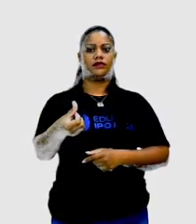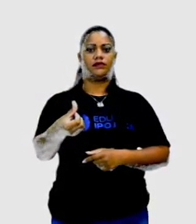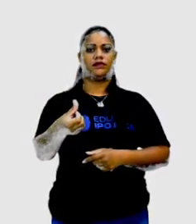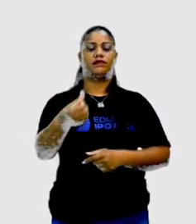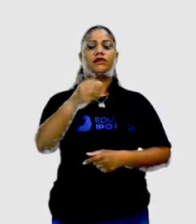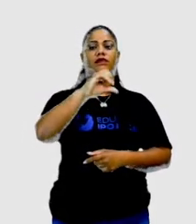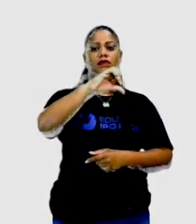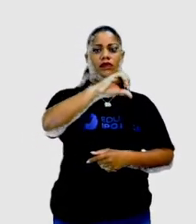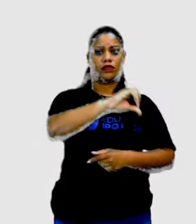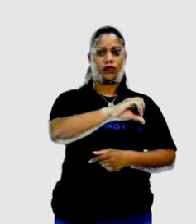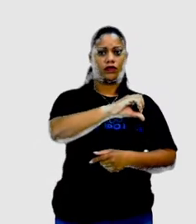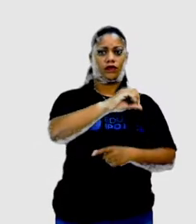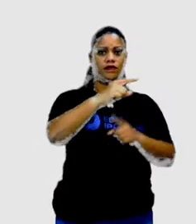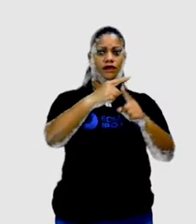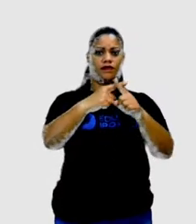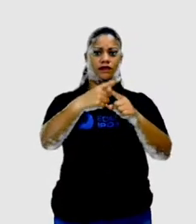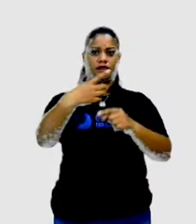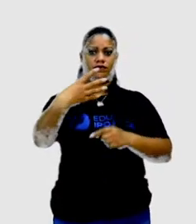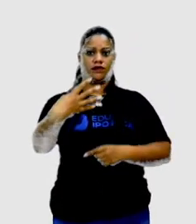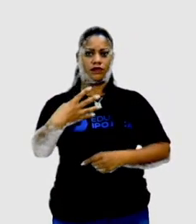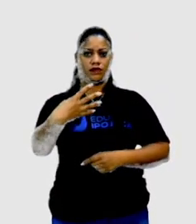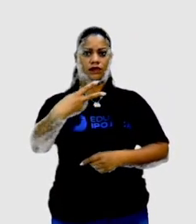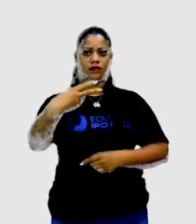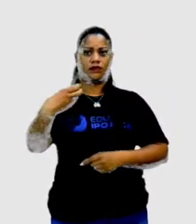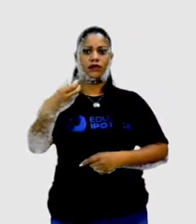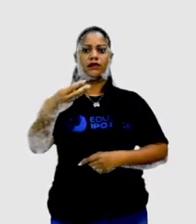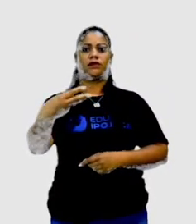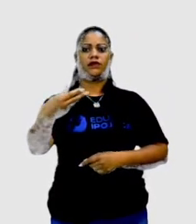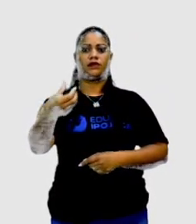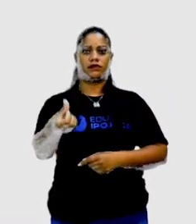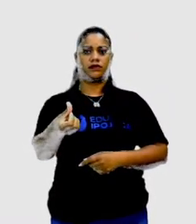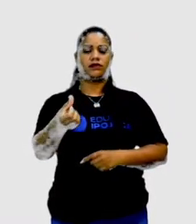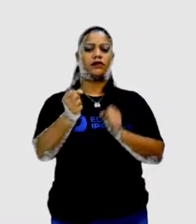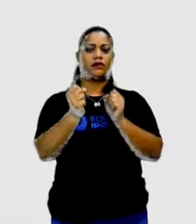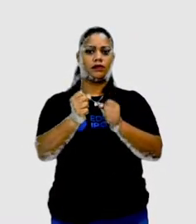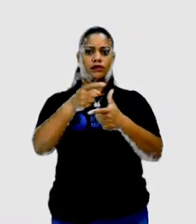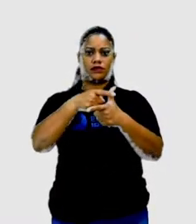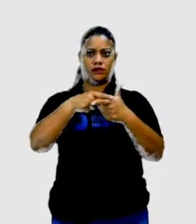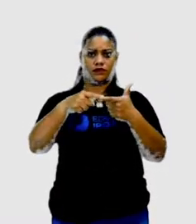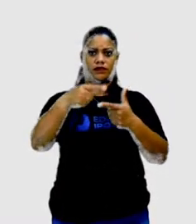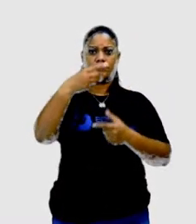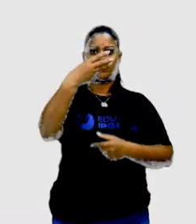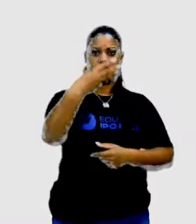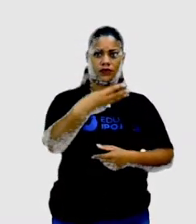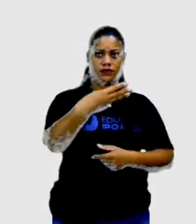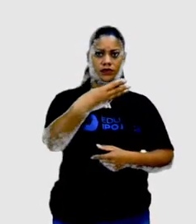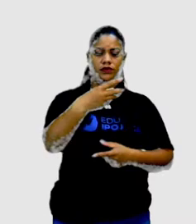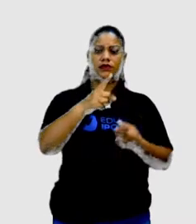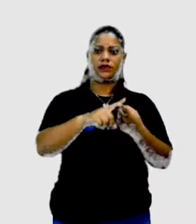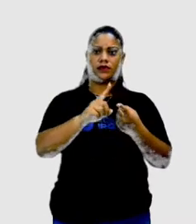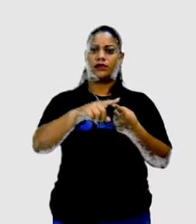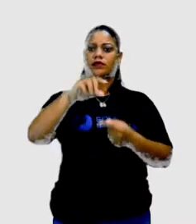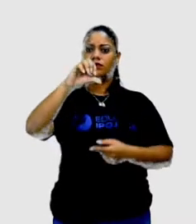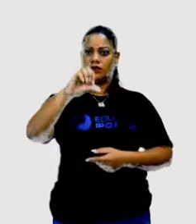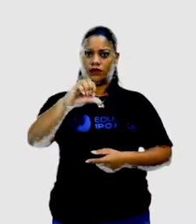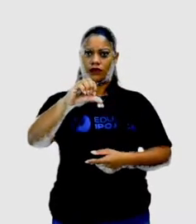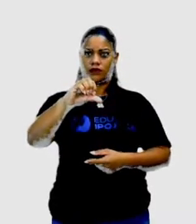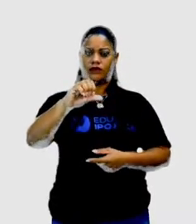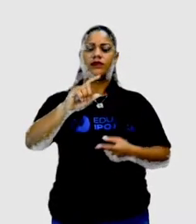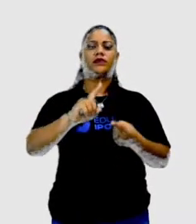E 9 vezes 4 vai dar 36. Ele pode ser dividido por 3, por